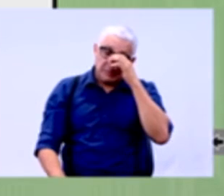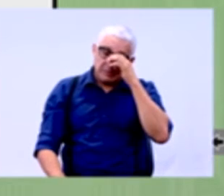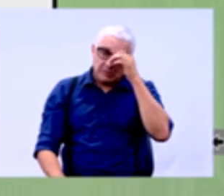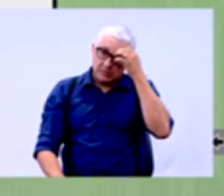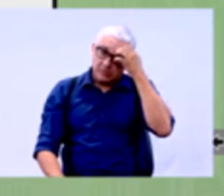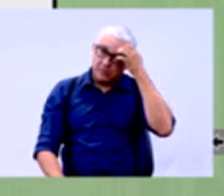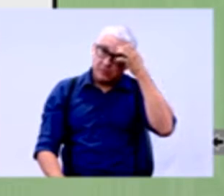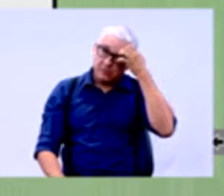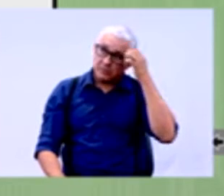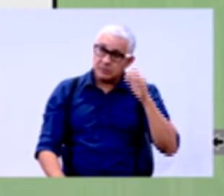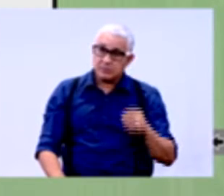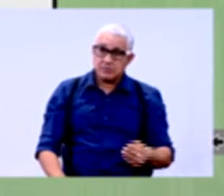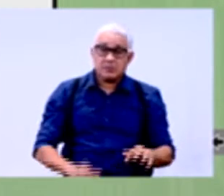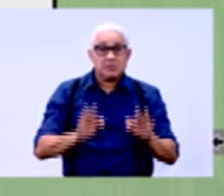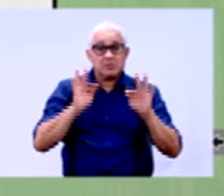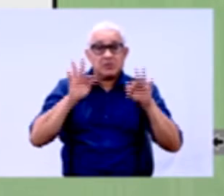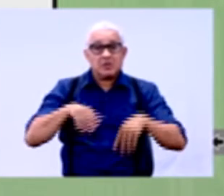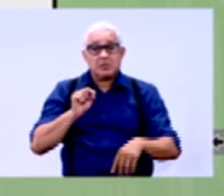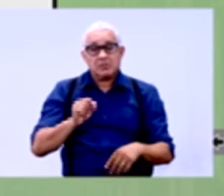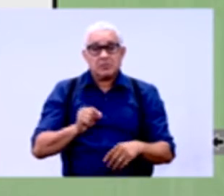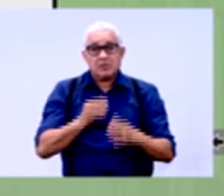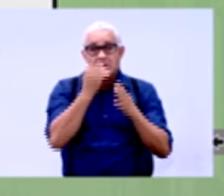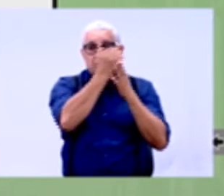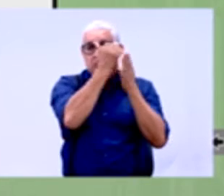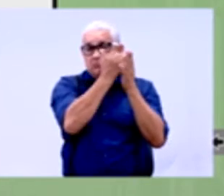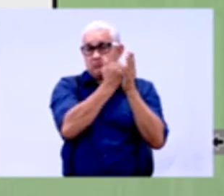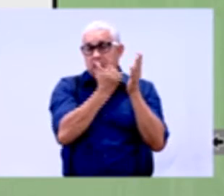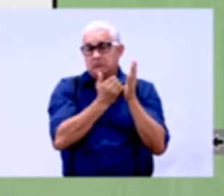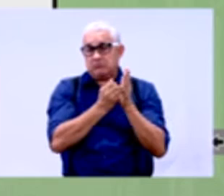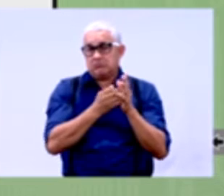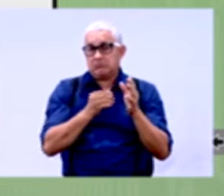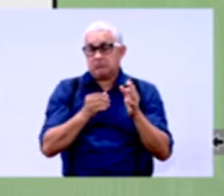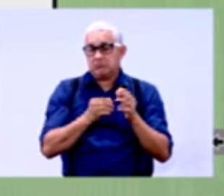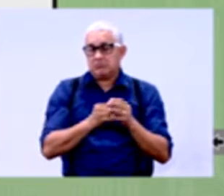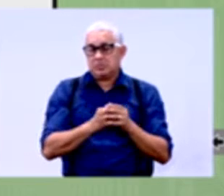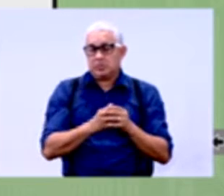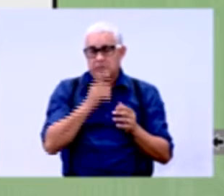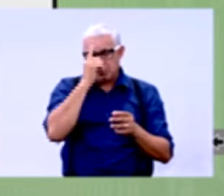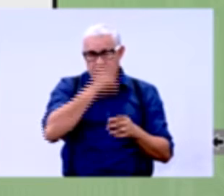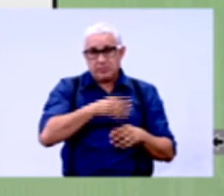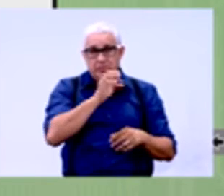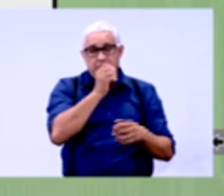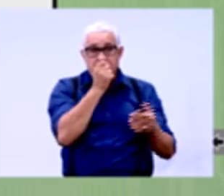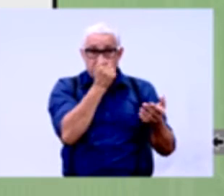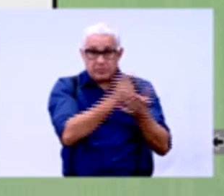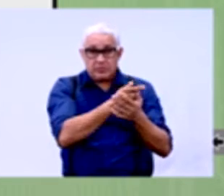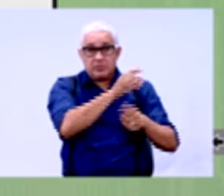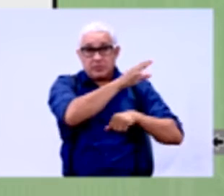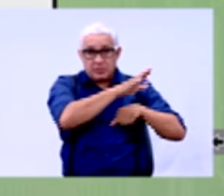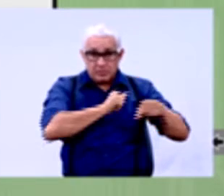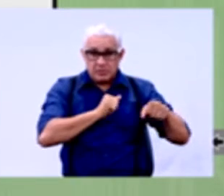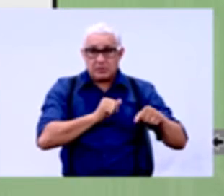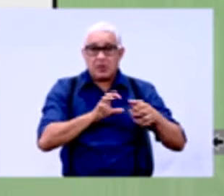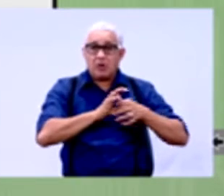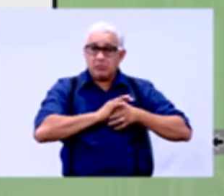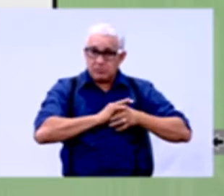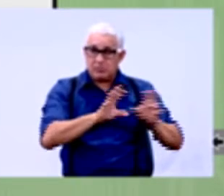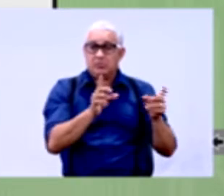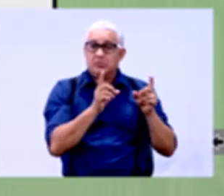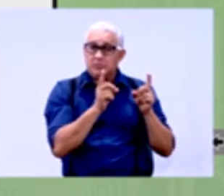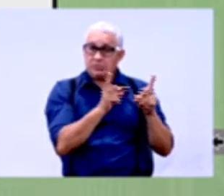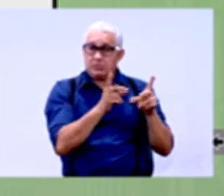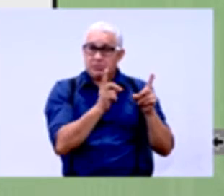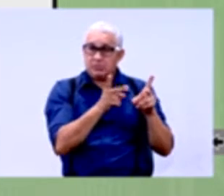E aí, por fim, a ordem de compra aqui vai chamar o autorizar venda, que